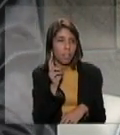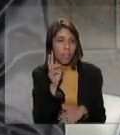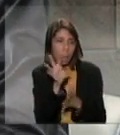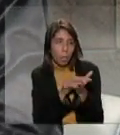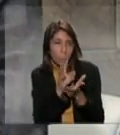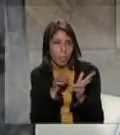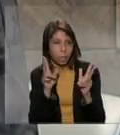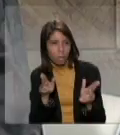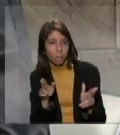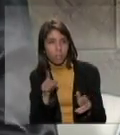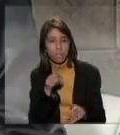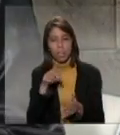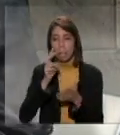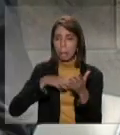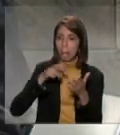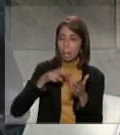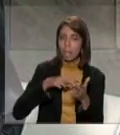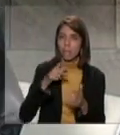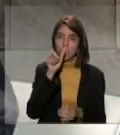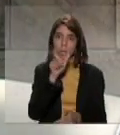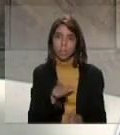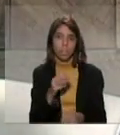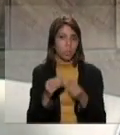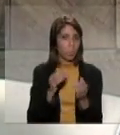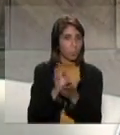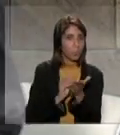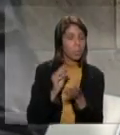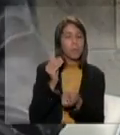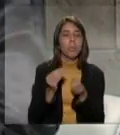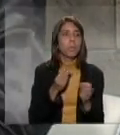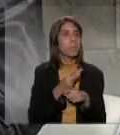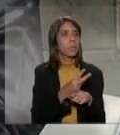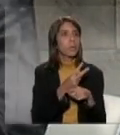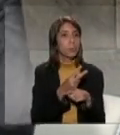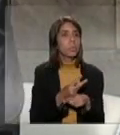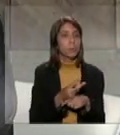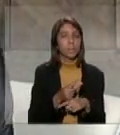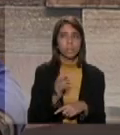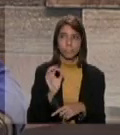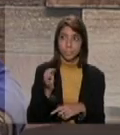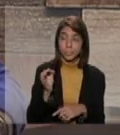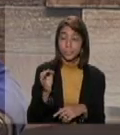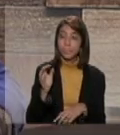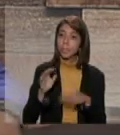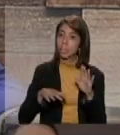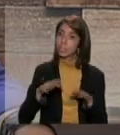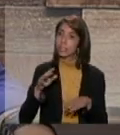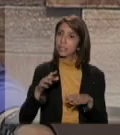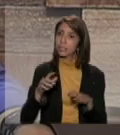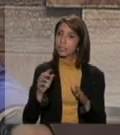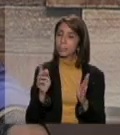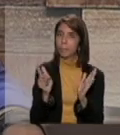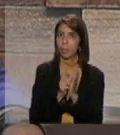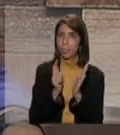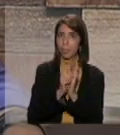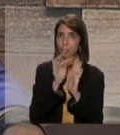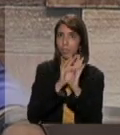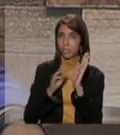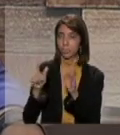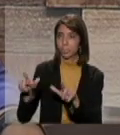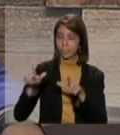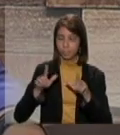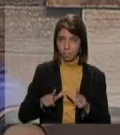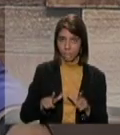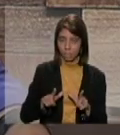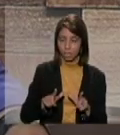personagens parecidos com aquele? Você lê alguma coisa parecida com aquela? Aonde você busca? É isso mesmo. Quando eu recebo uma sinopse de um personagem, você